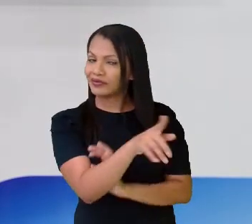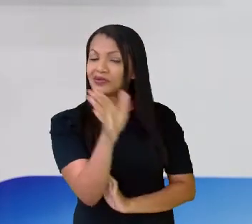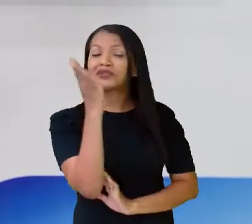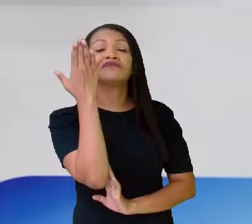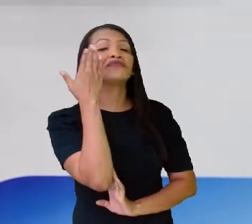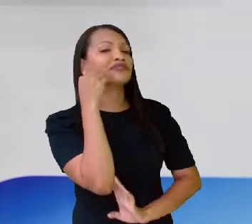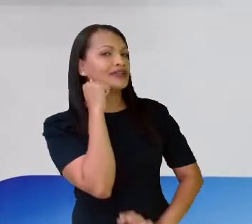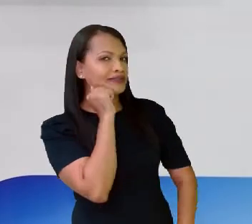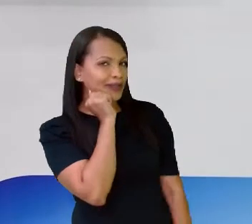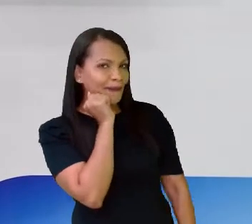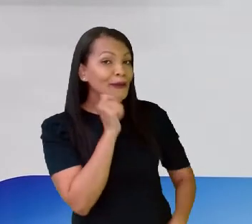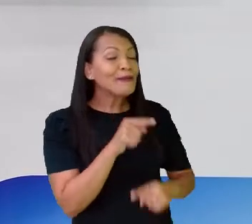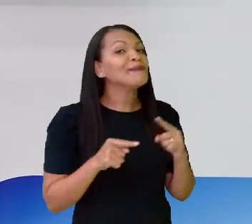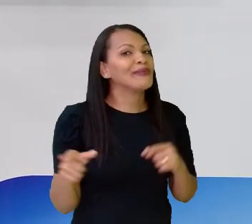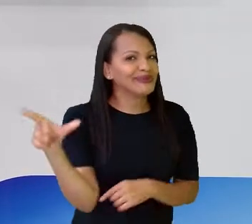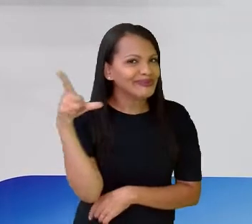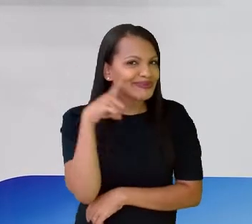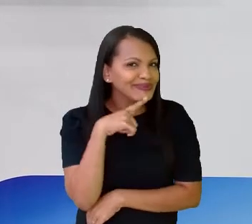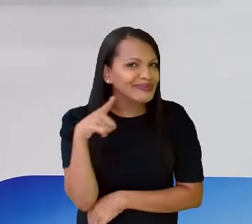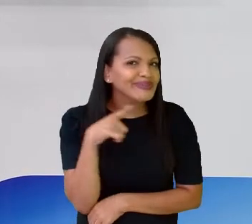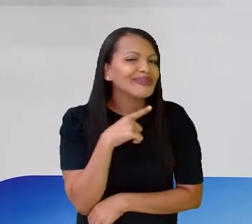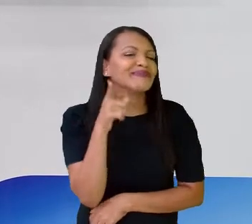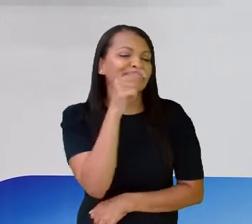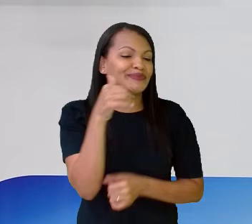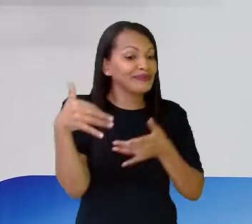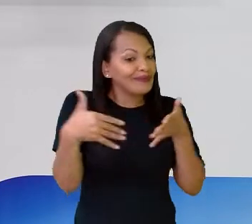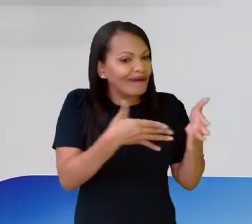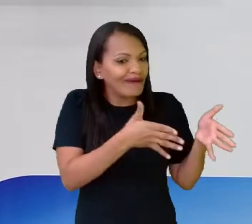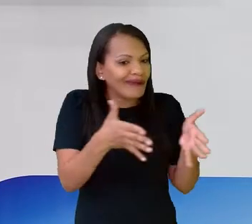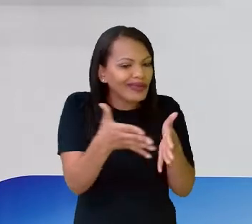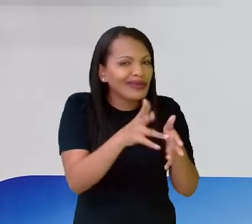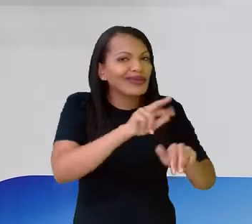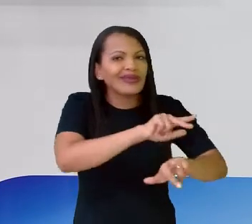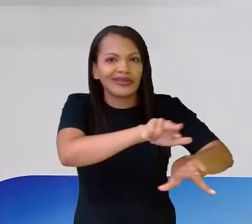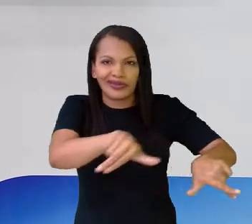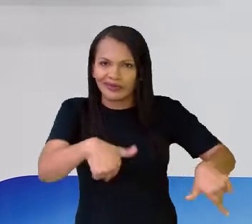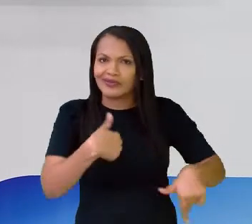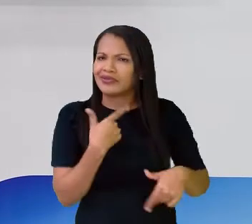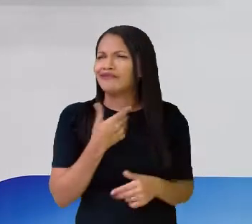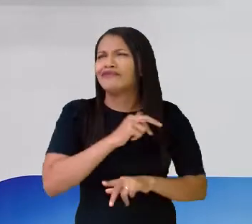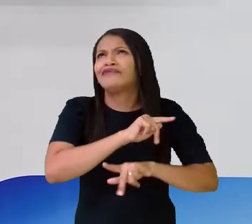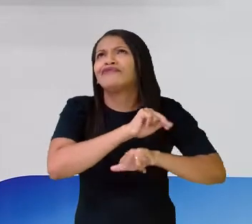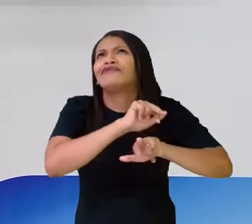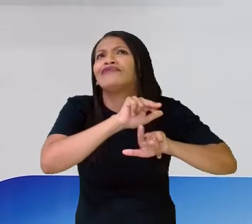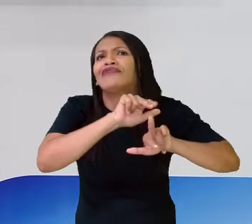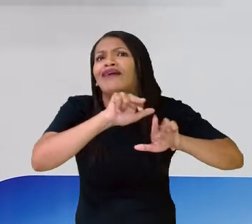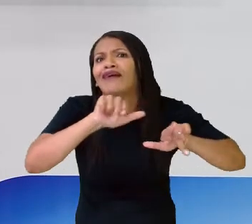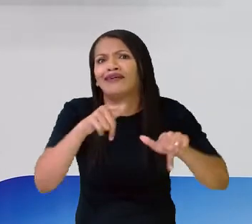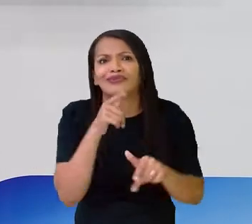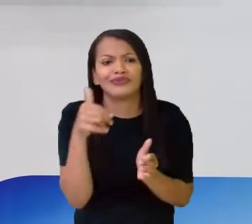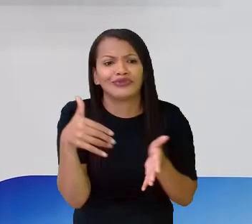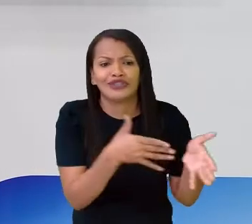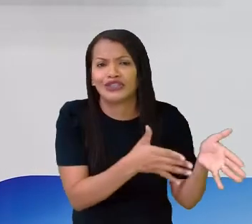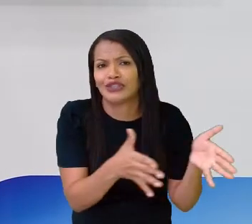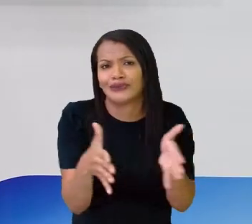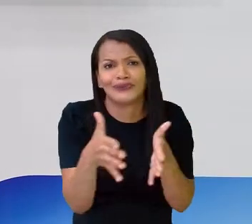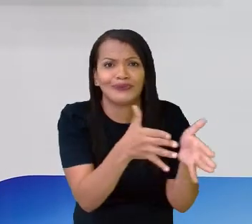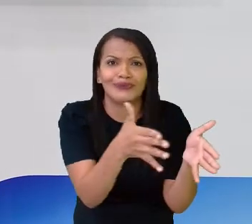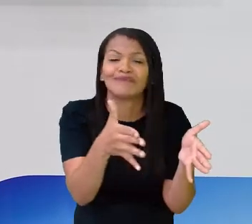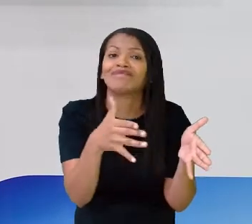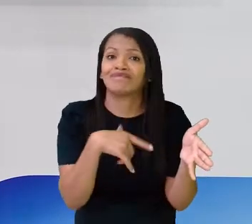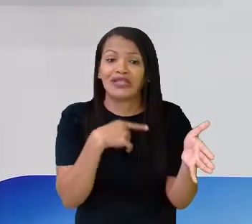vocês sabem, mas a gente tem muito rio. A gente é cruzado por rios, tem muita água passando por